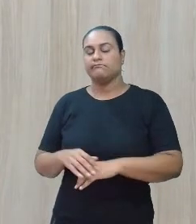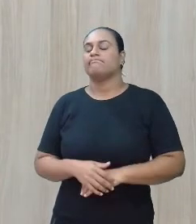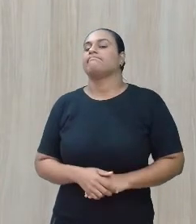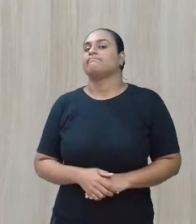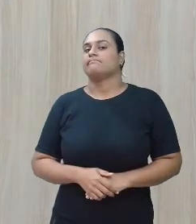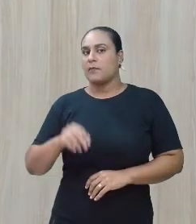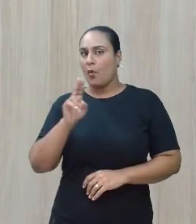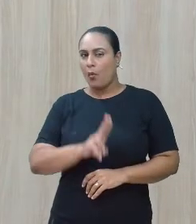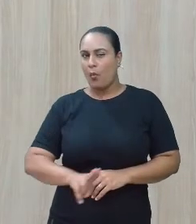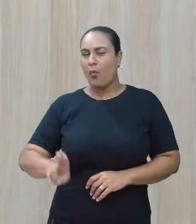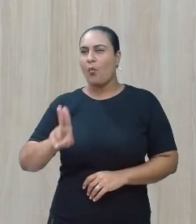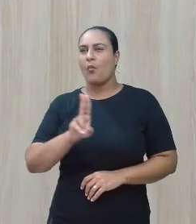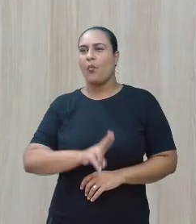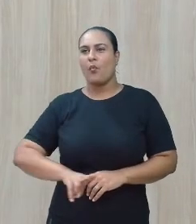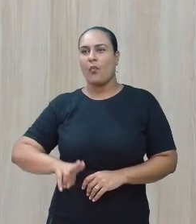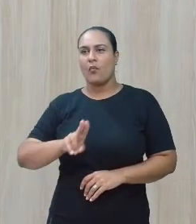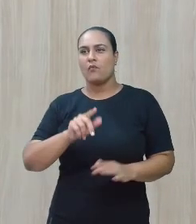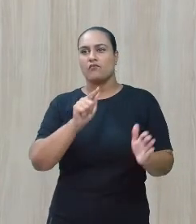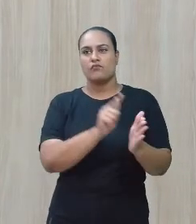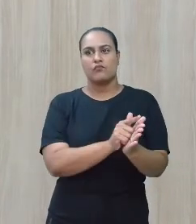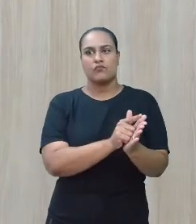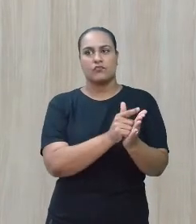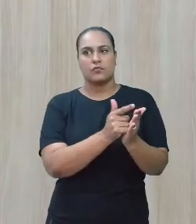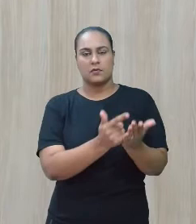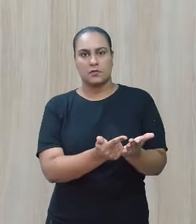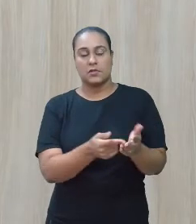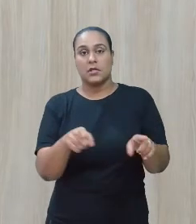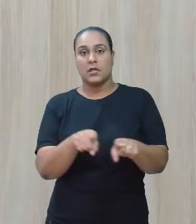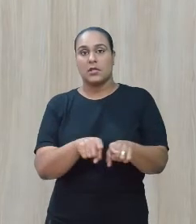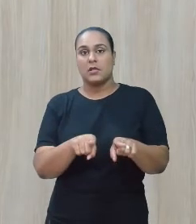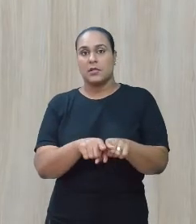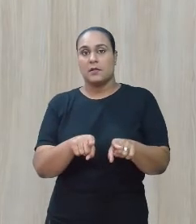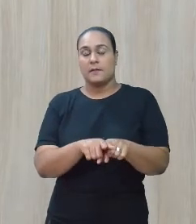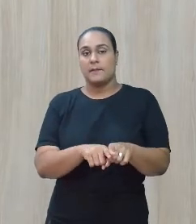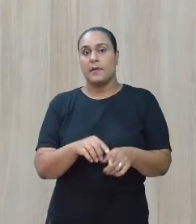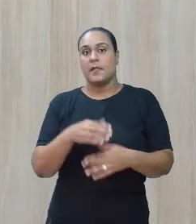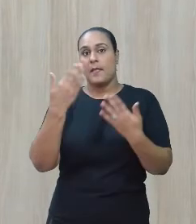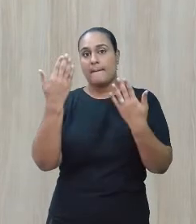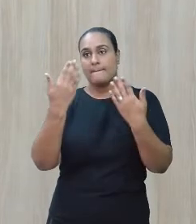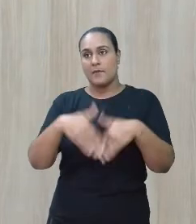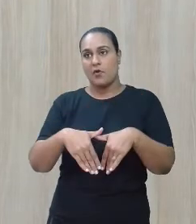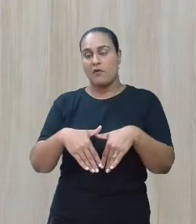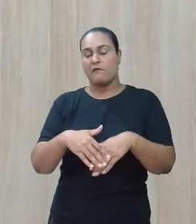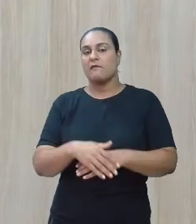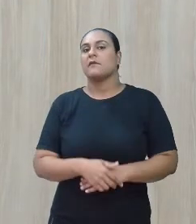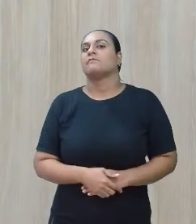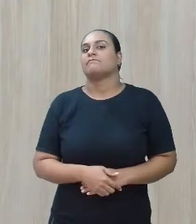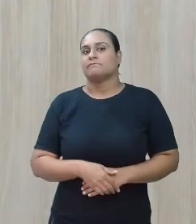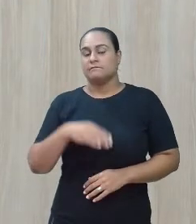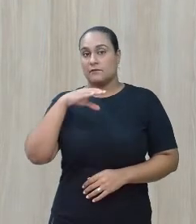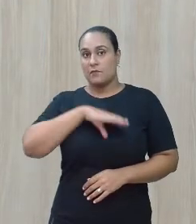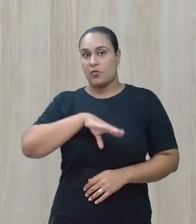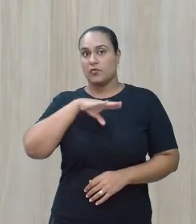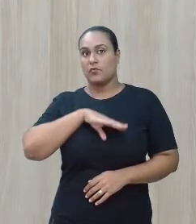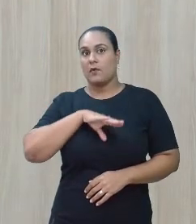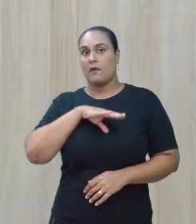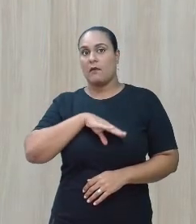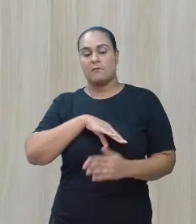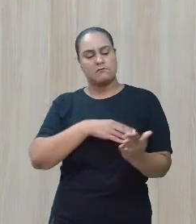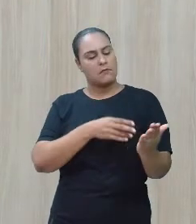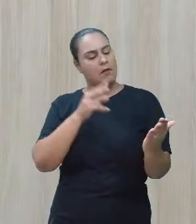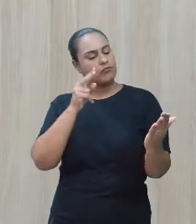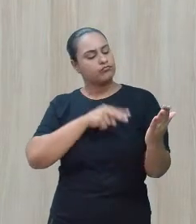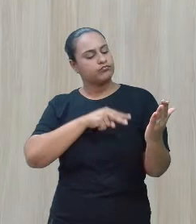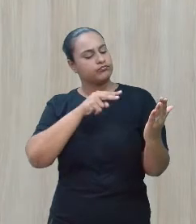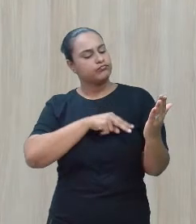charge é muito utilizada nos jornais e nas provas de interpretação de texto. Eu tenho